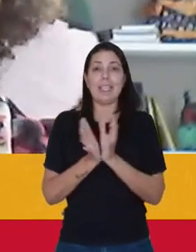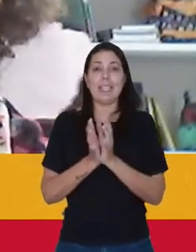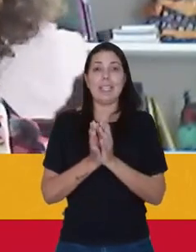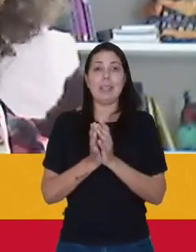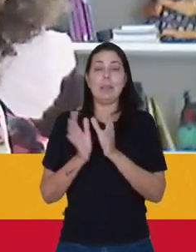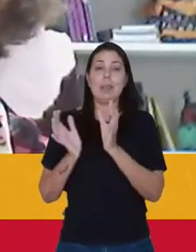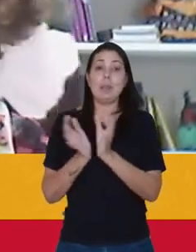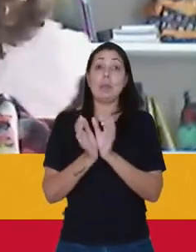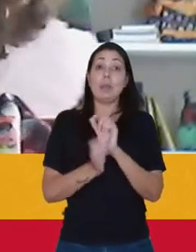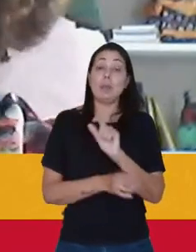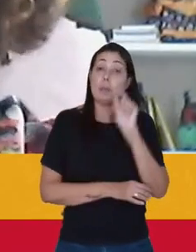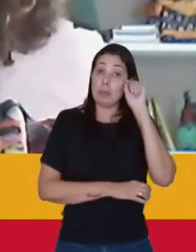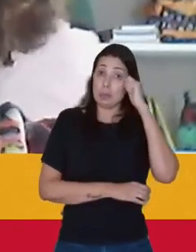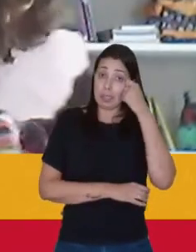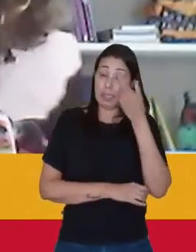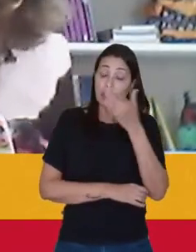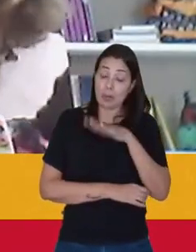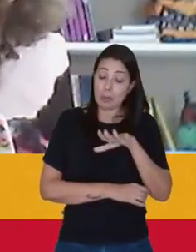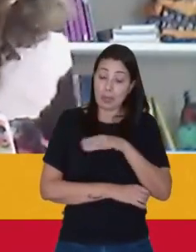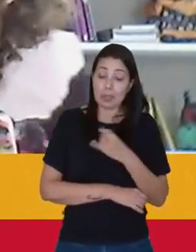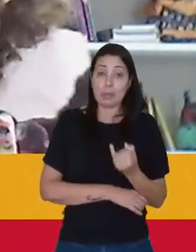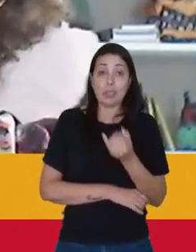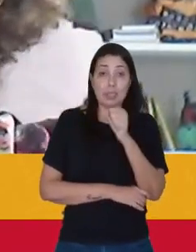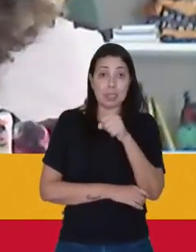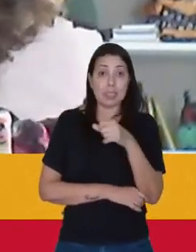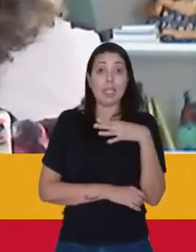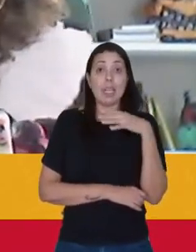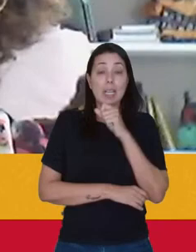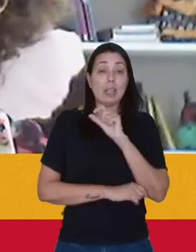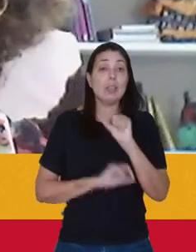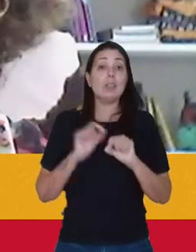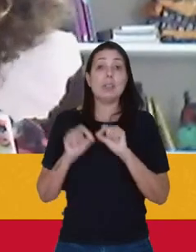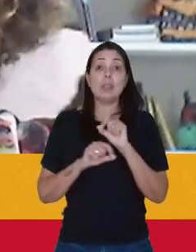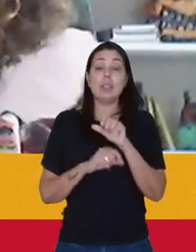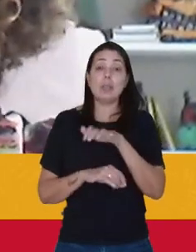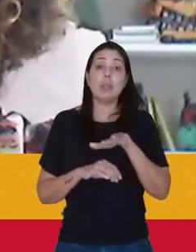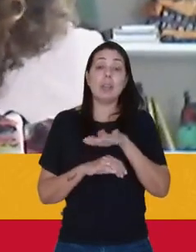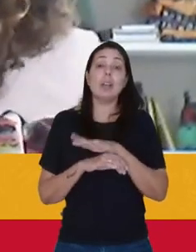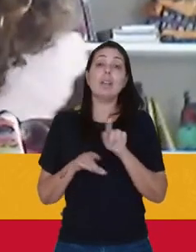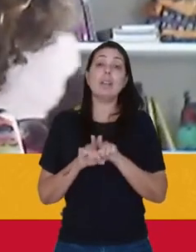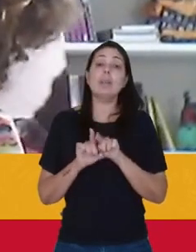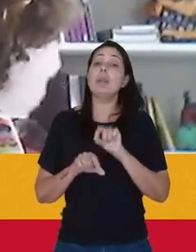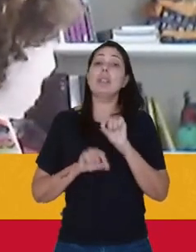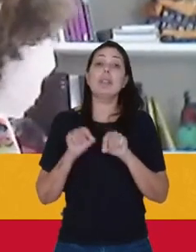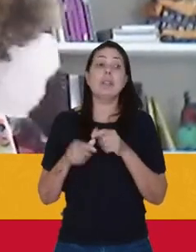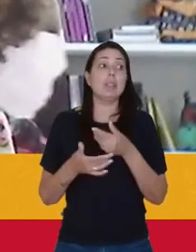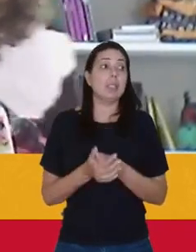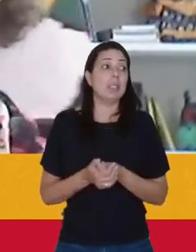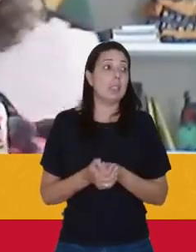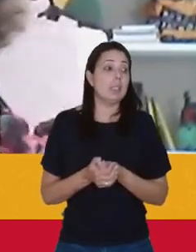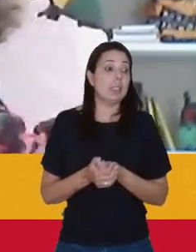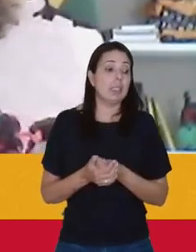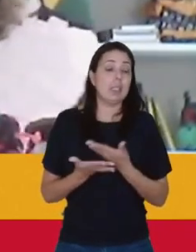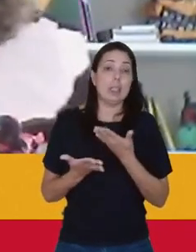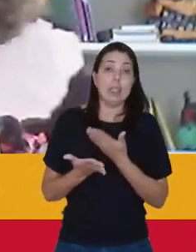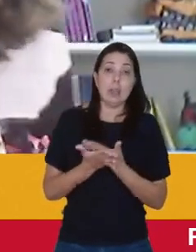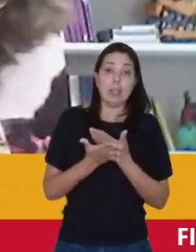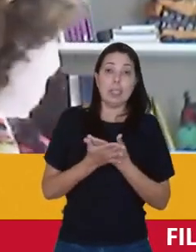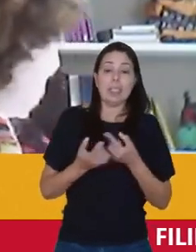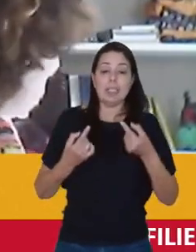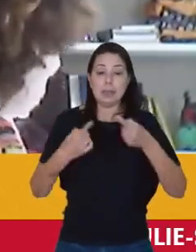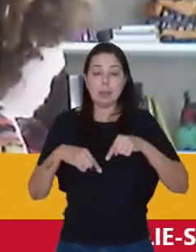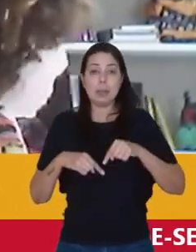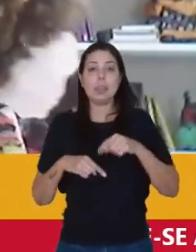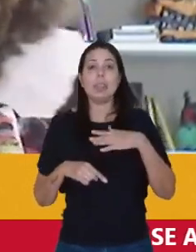Liga Preta, dizer que esse é um espaço muito importante, eu acho que é um espaço também nessa linha da disputa, né,